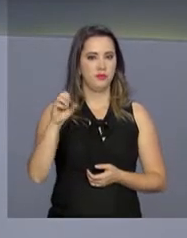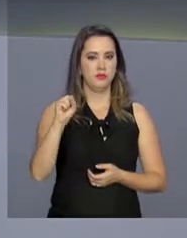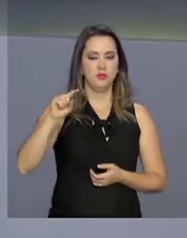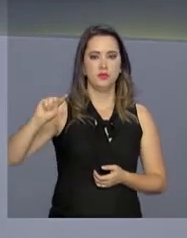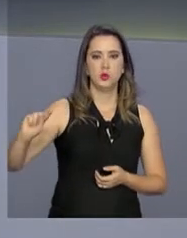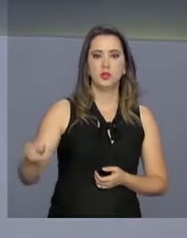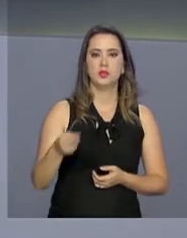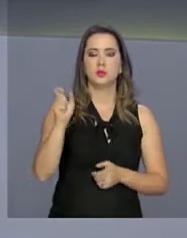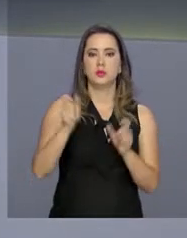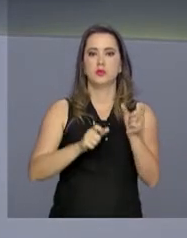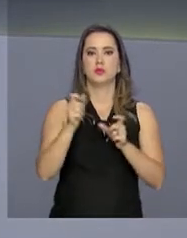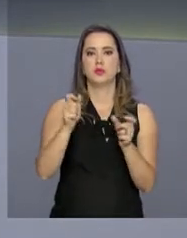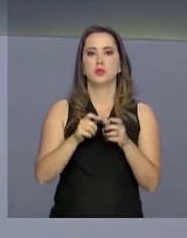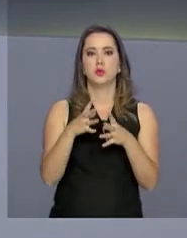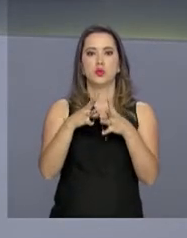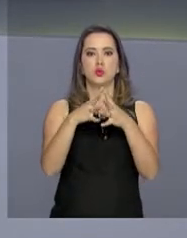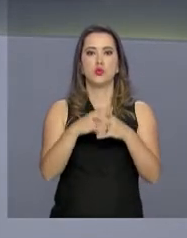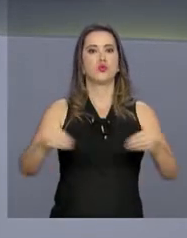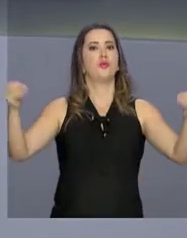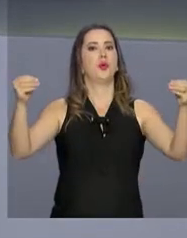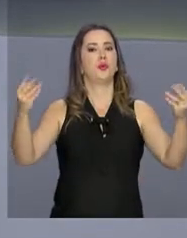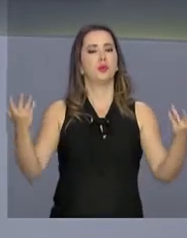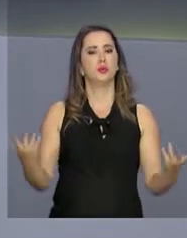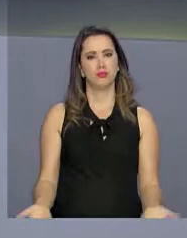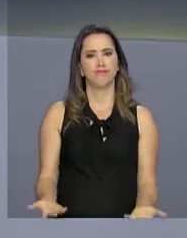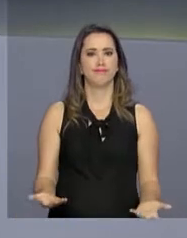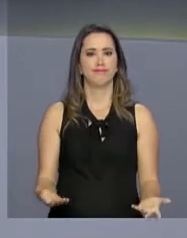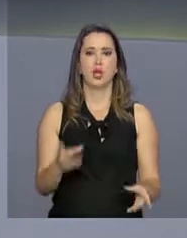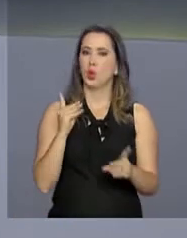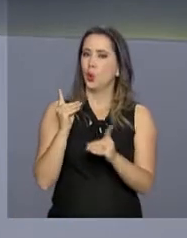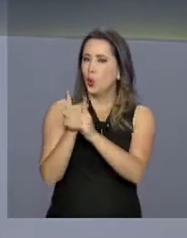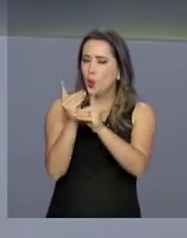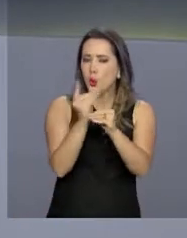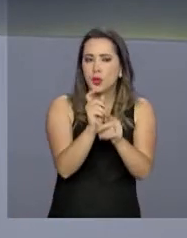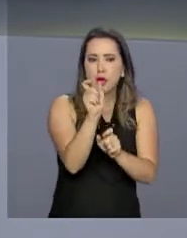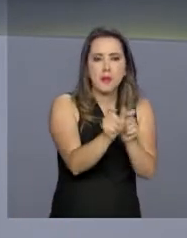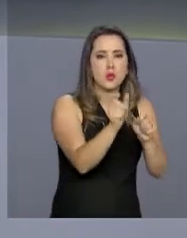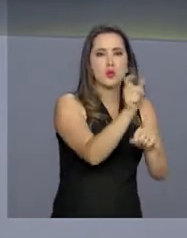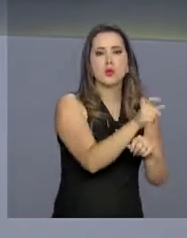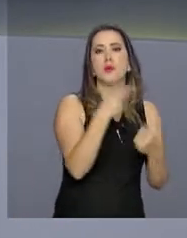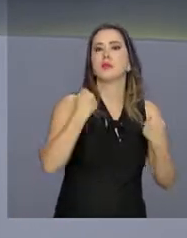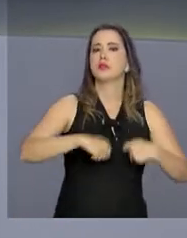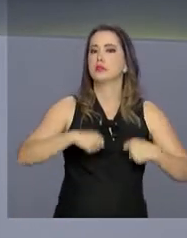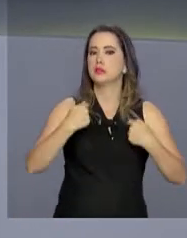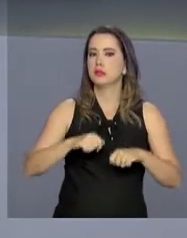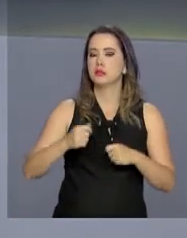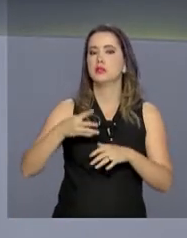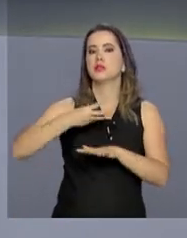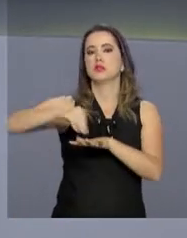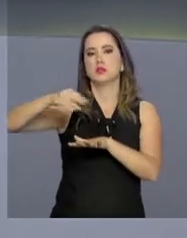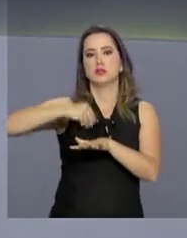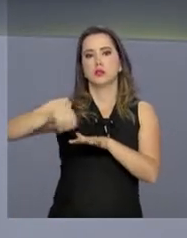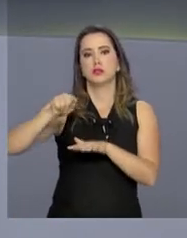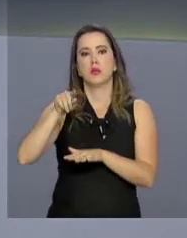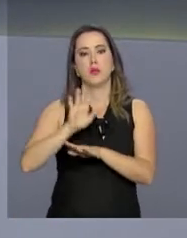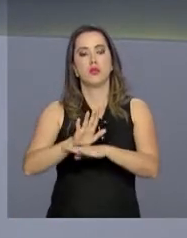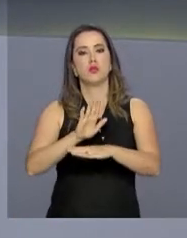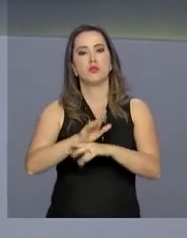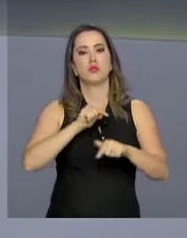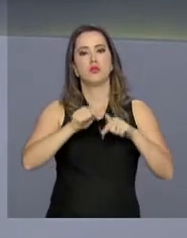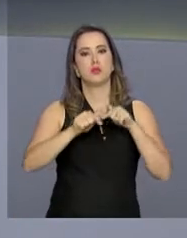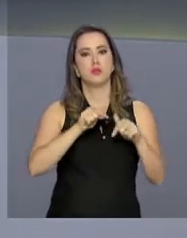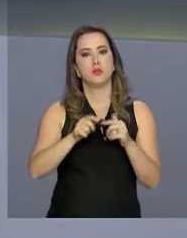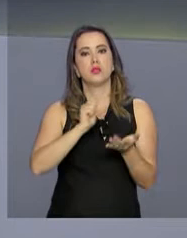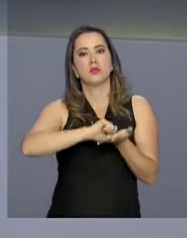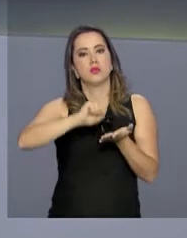pessoas estão desaparecidas no brasil encontrá las é um desafio que depende de muita informação para ajudar nesse trabalho